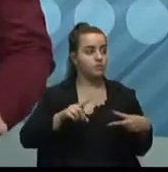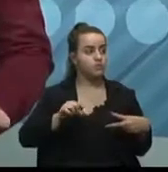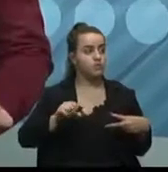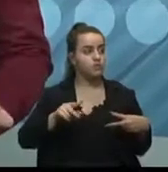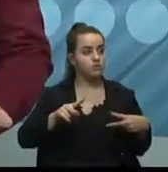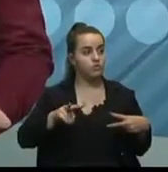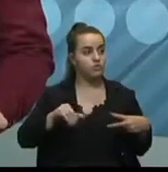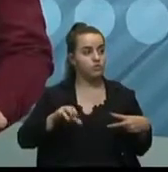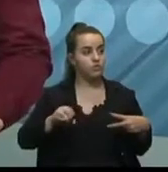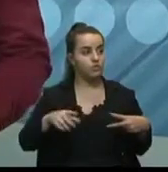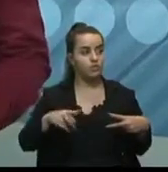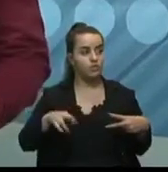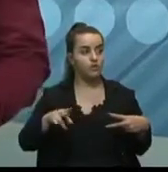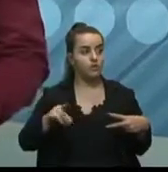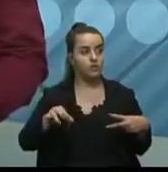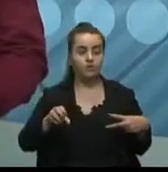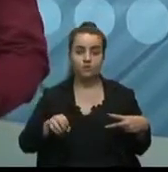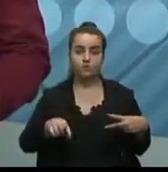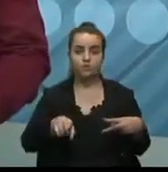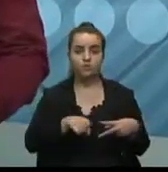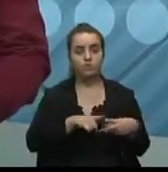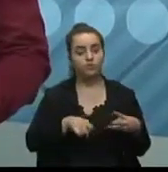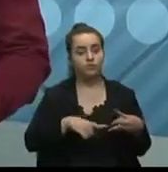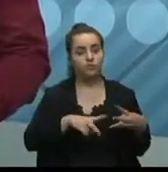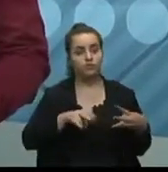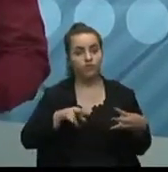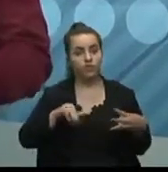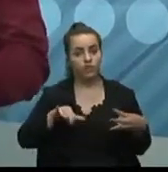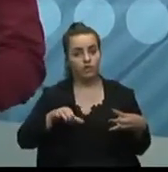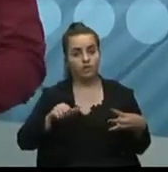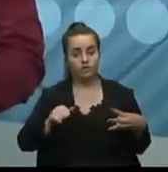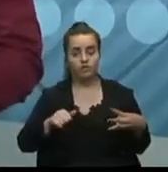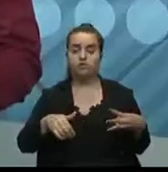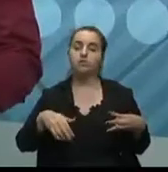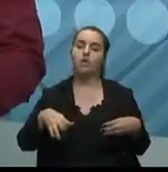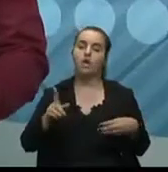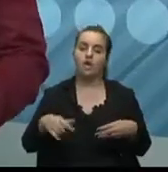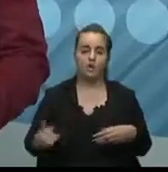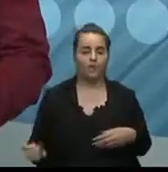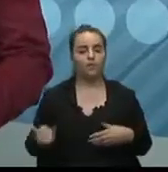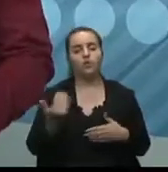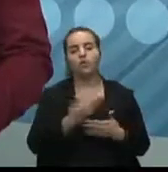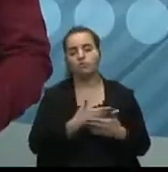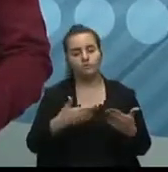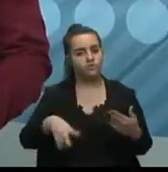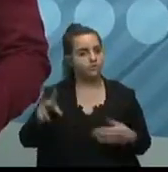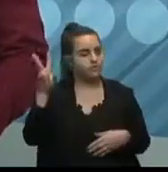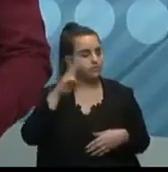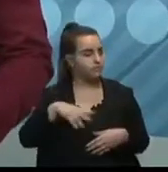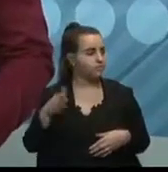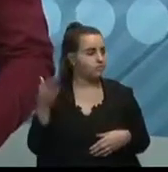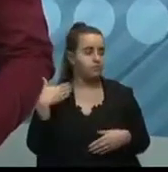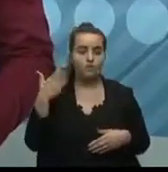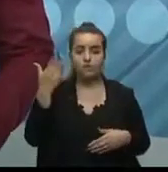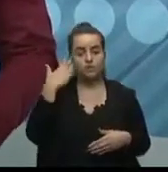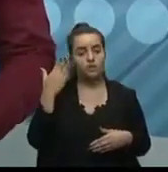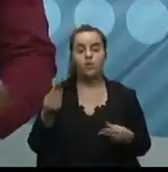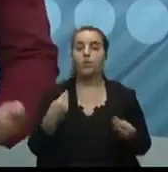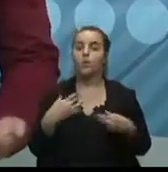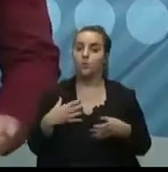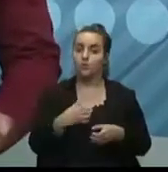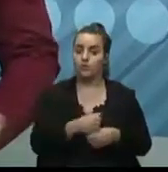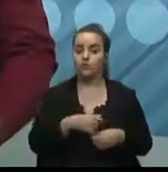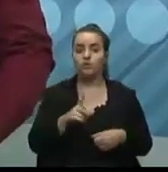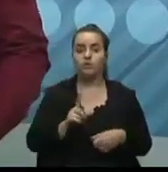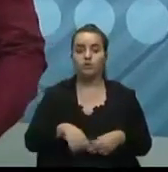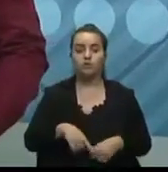e da variância, porque nós vamos tratar diretamente desses conceitos. Então, é importante que você se recorde, que você saiba como calcular, seja à